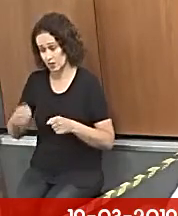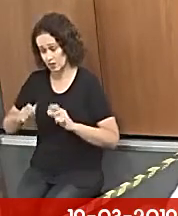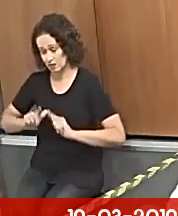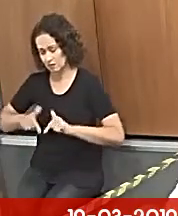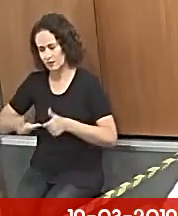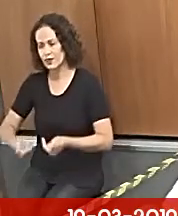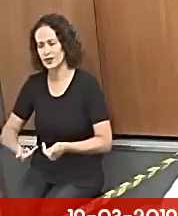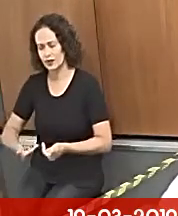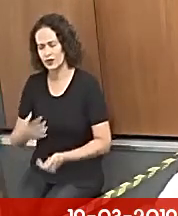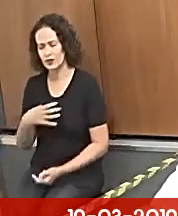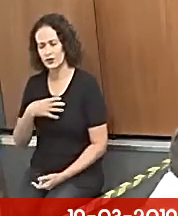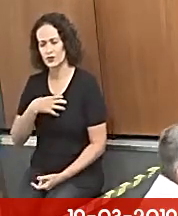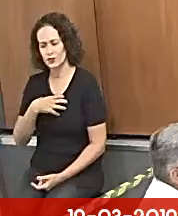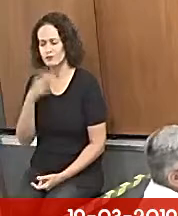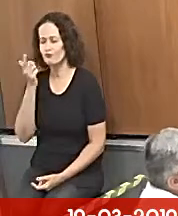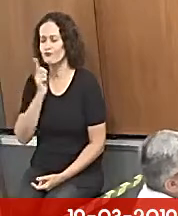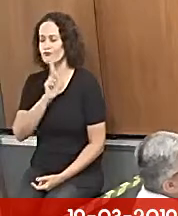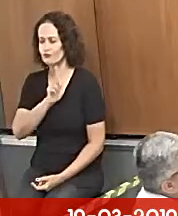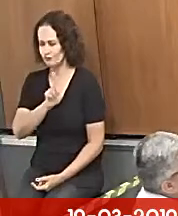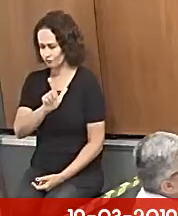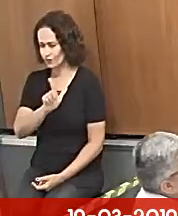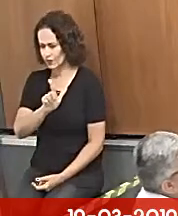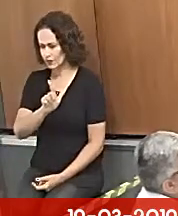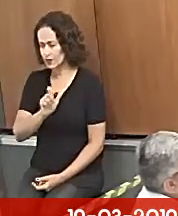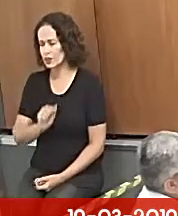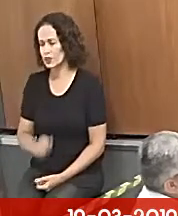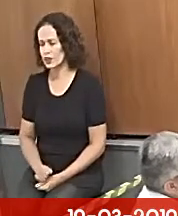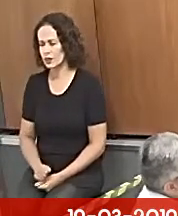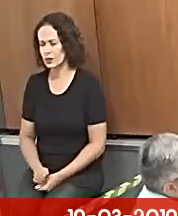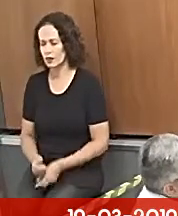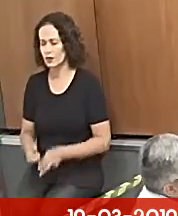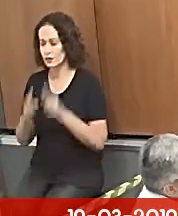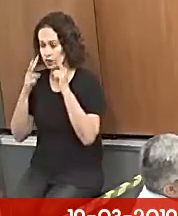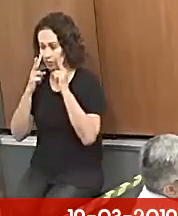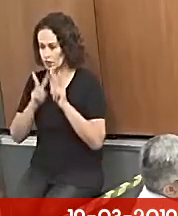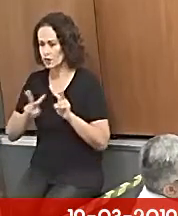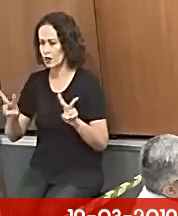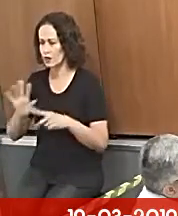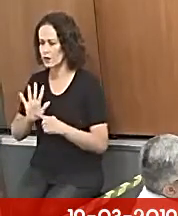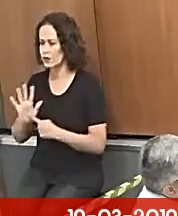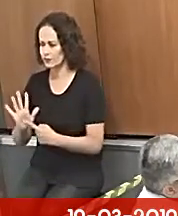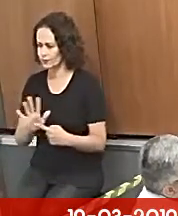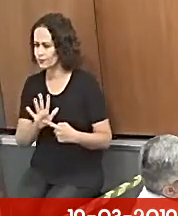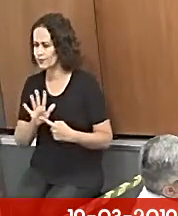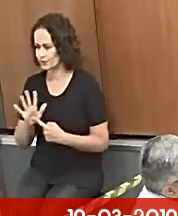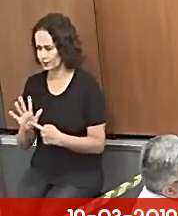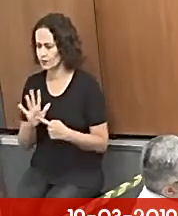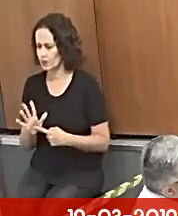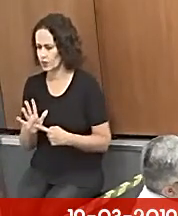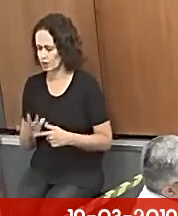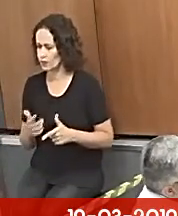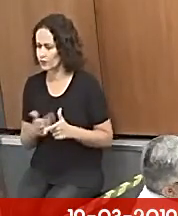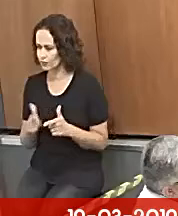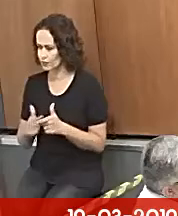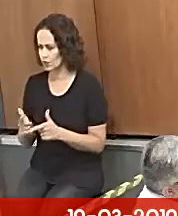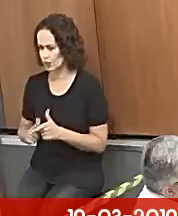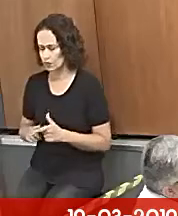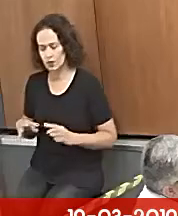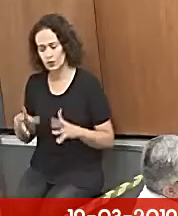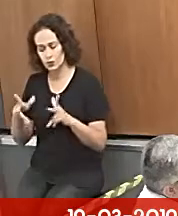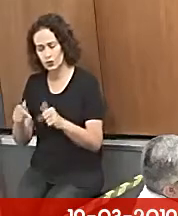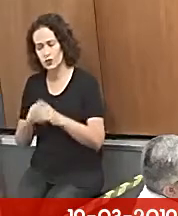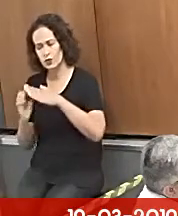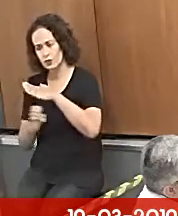sentindo que vamos conseguir muito é dar visibilidade é dar voz ao todas essas identidades